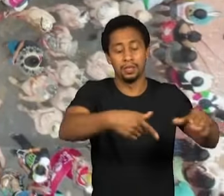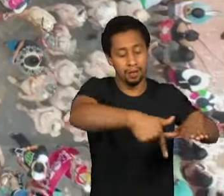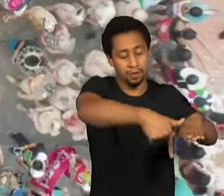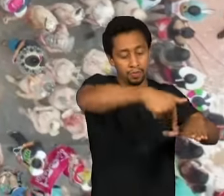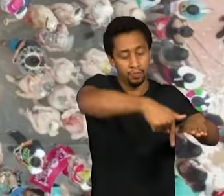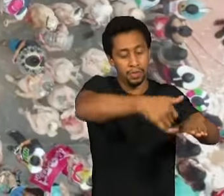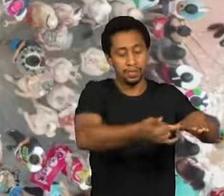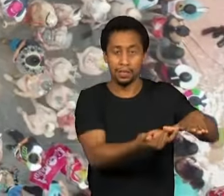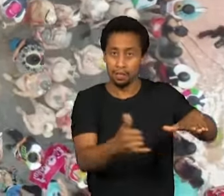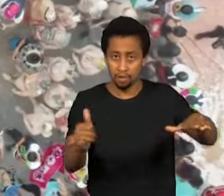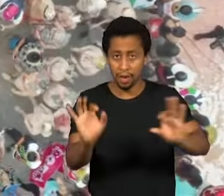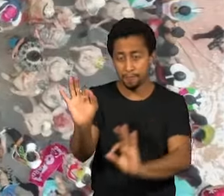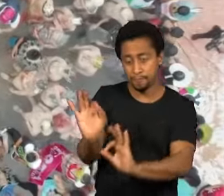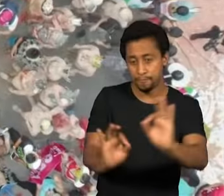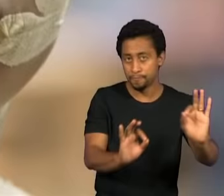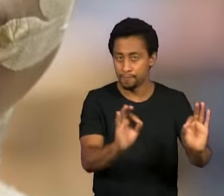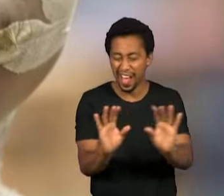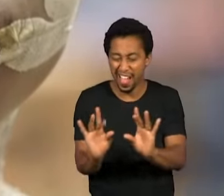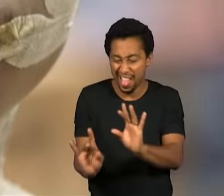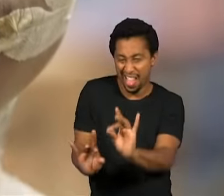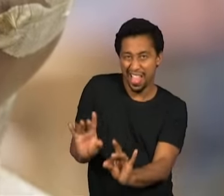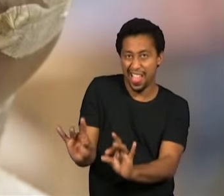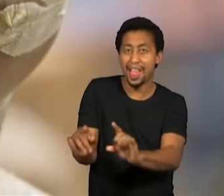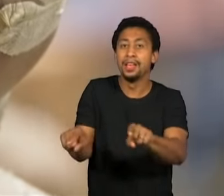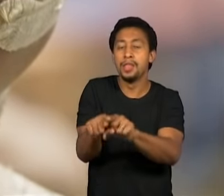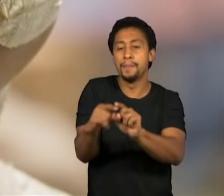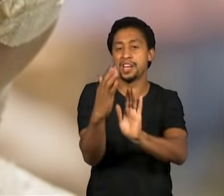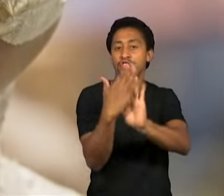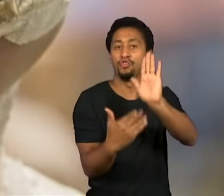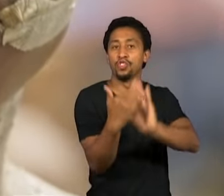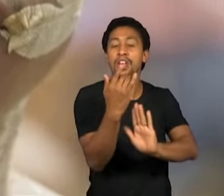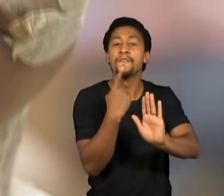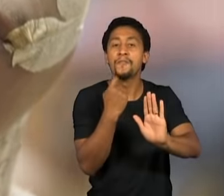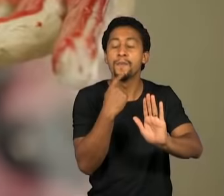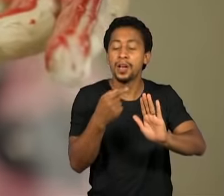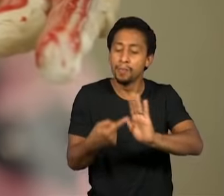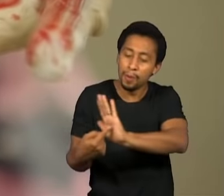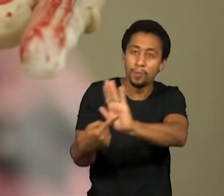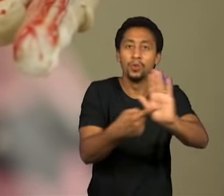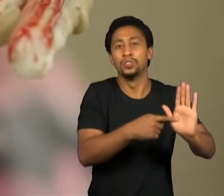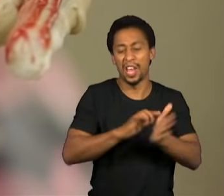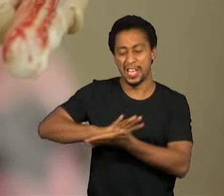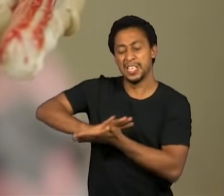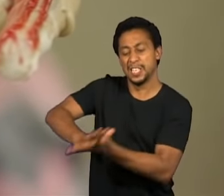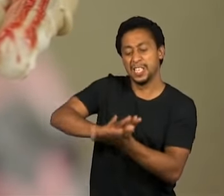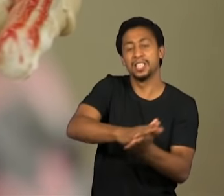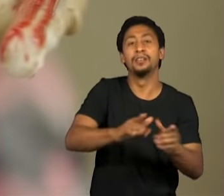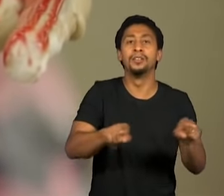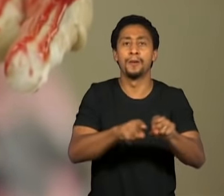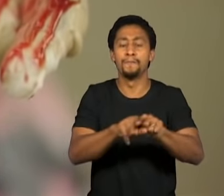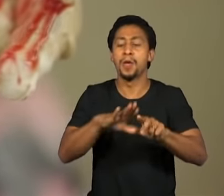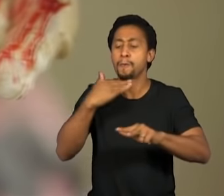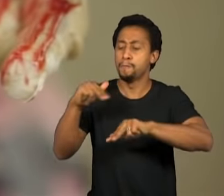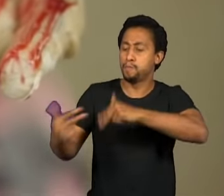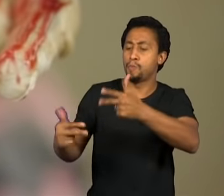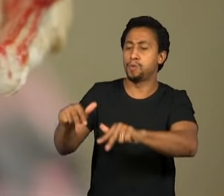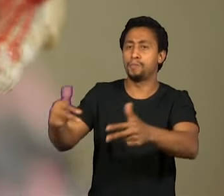lama e tinta vermelha para representar a destruição e morte causadas pelos